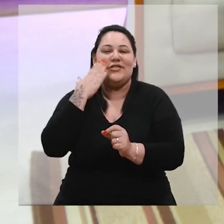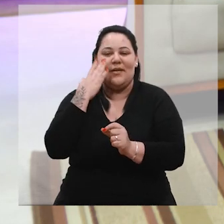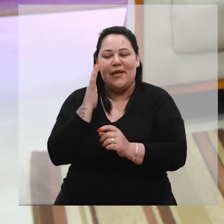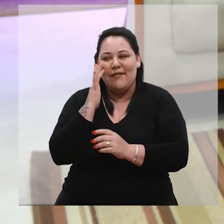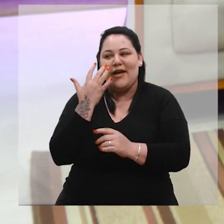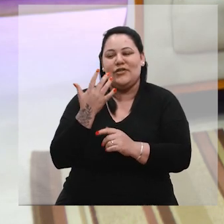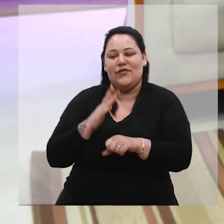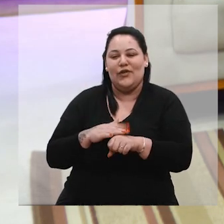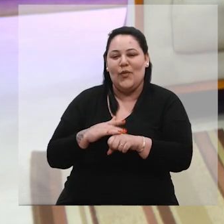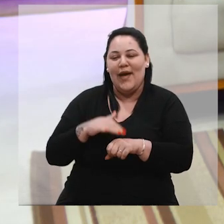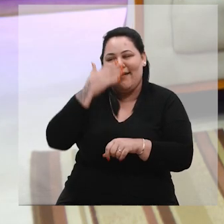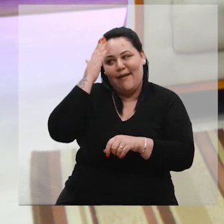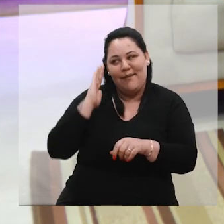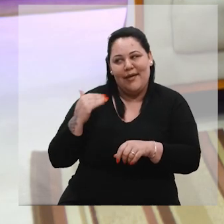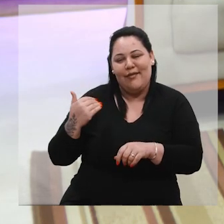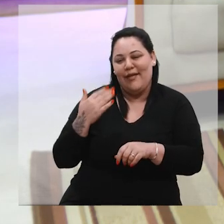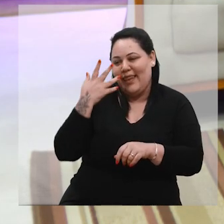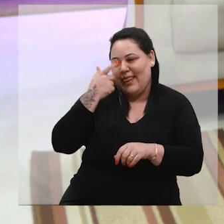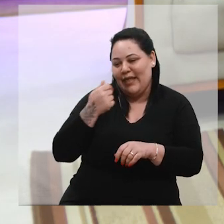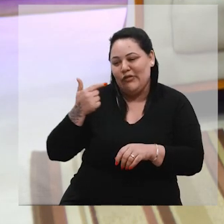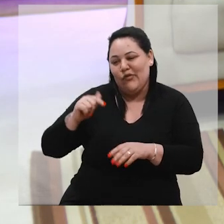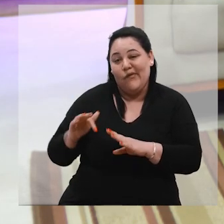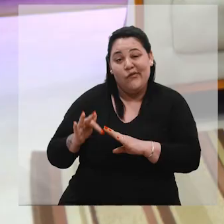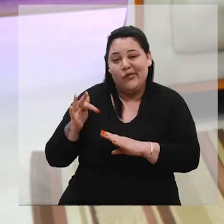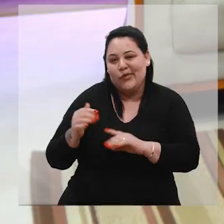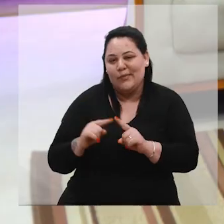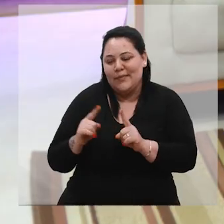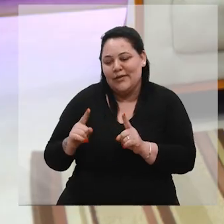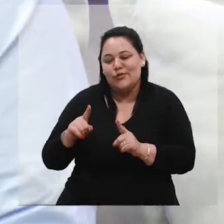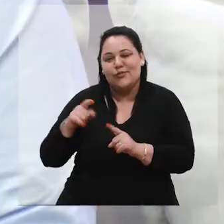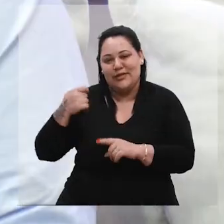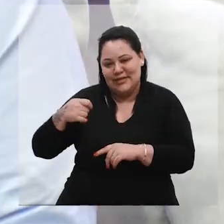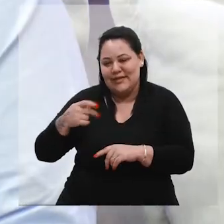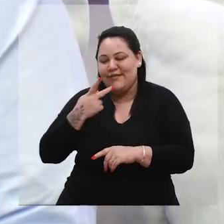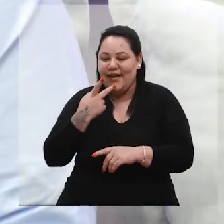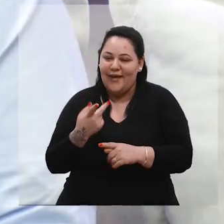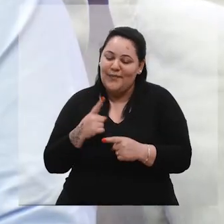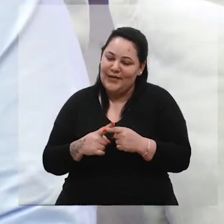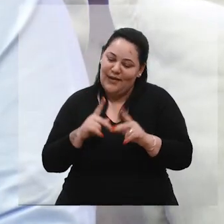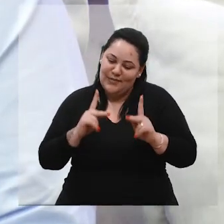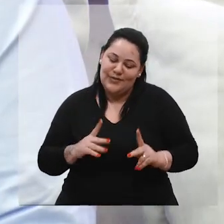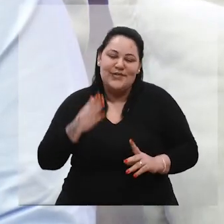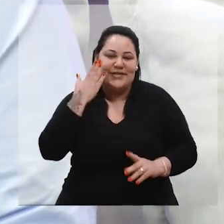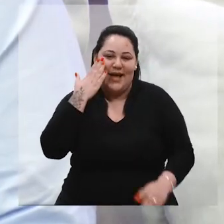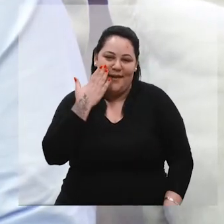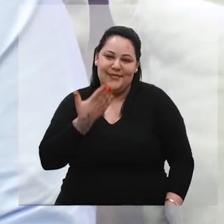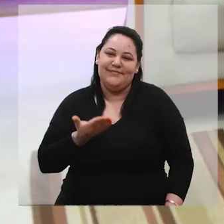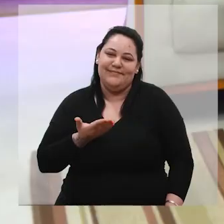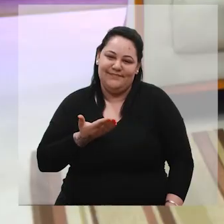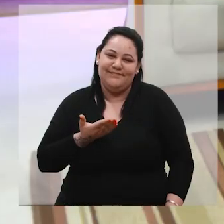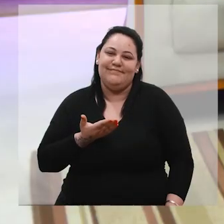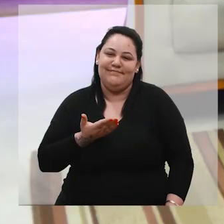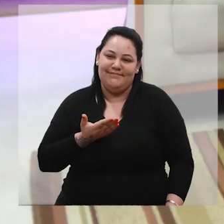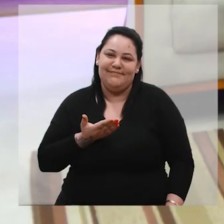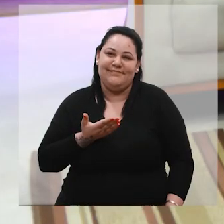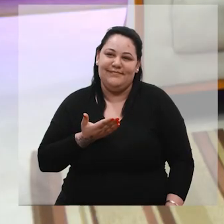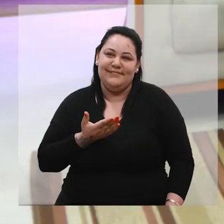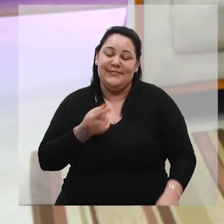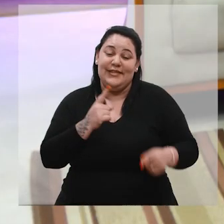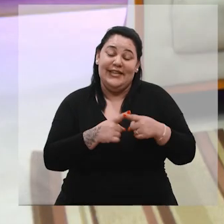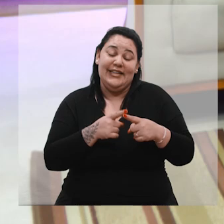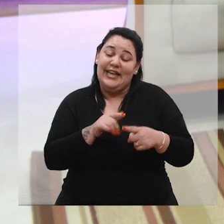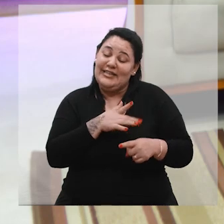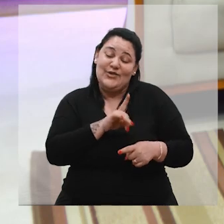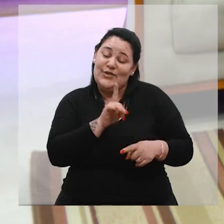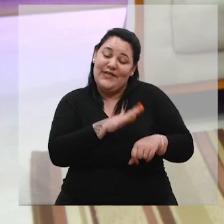curada logo, tu vai estar com o cabelo lindo novamente logo, mas tu precisa falar, porque as pessoas sabem, né? As pessoas não querem saber, acho que isso aqui é difícil, às vezes não